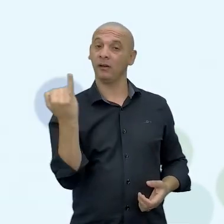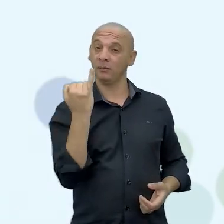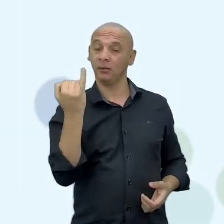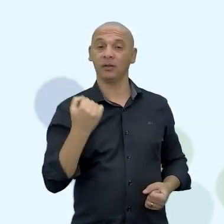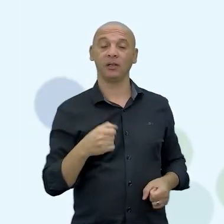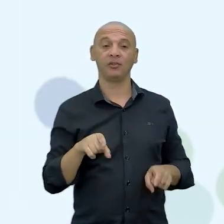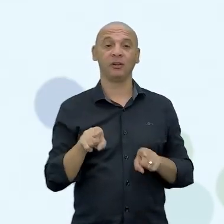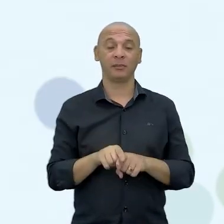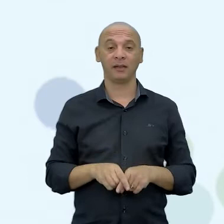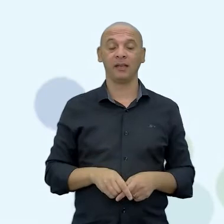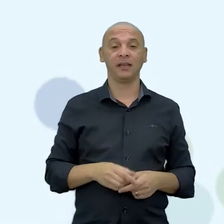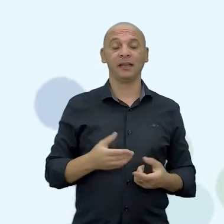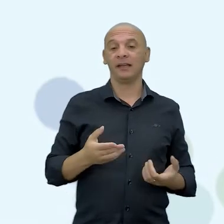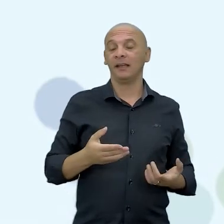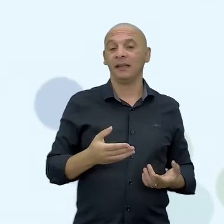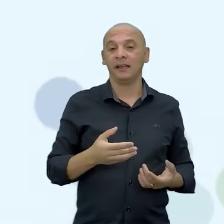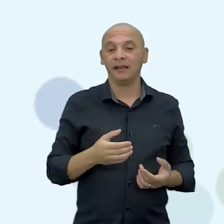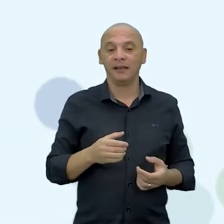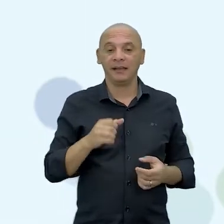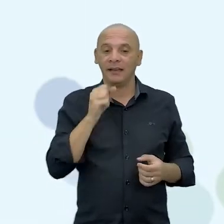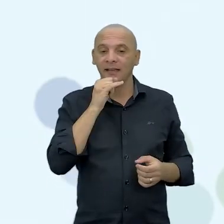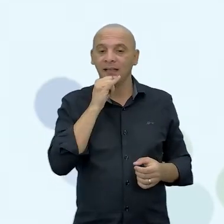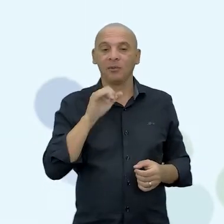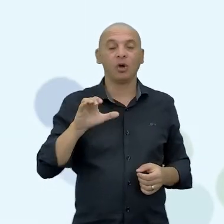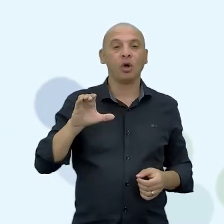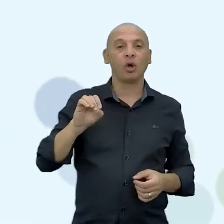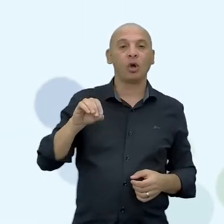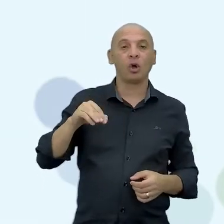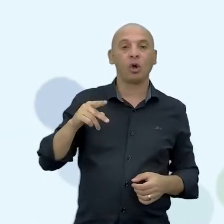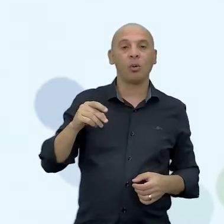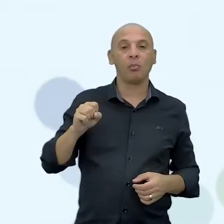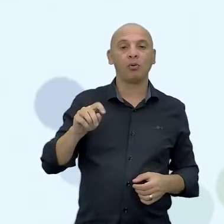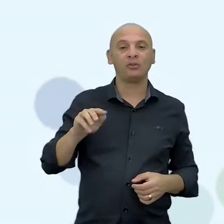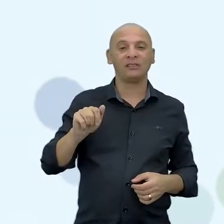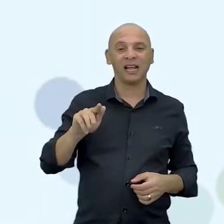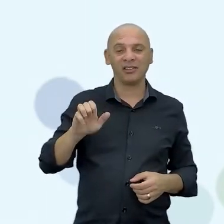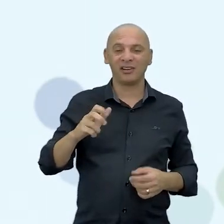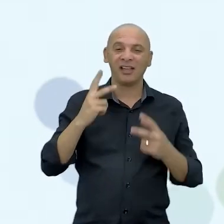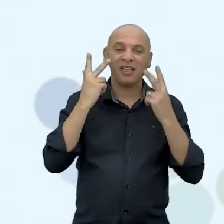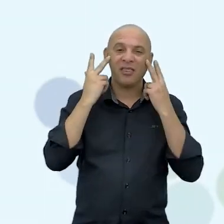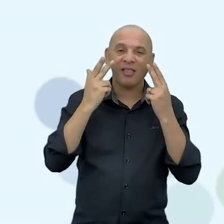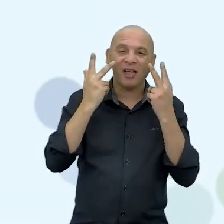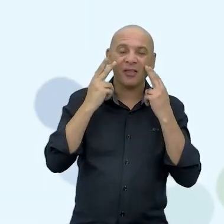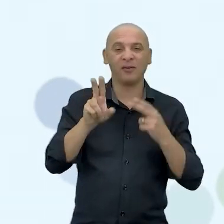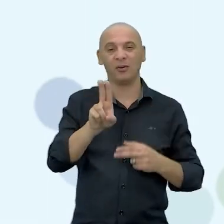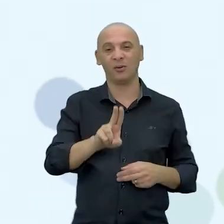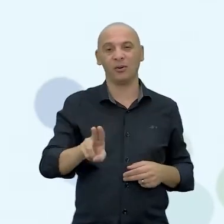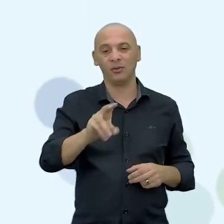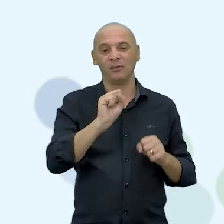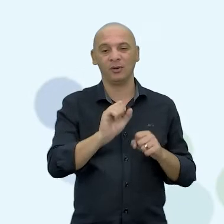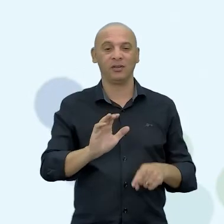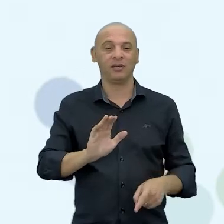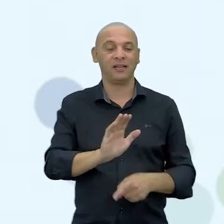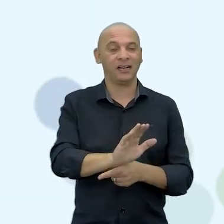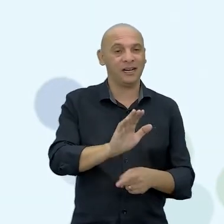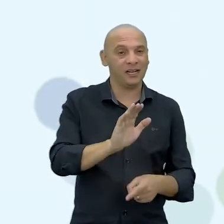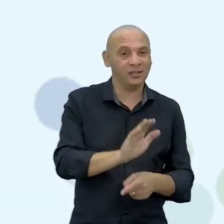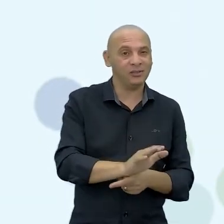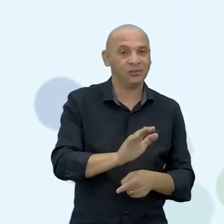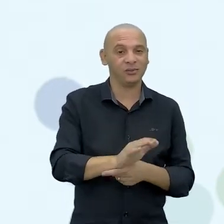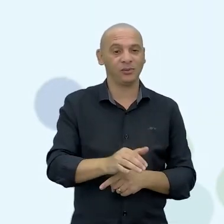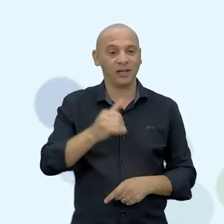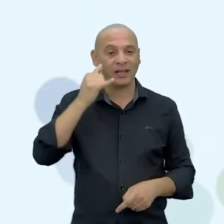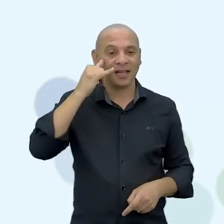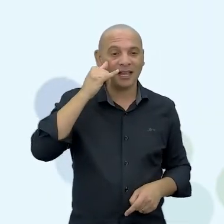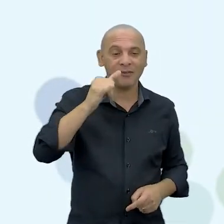evitar monoculturas, compostar e usar abrigos naturais, como sebes, para ajudar a prevenir os